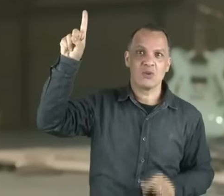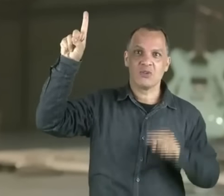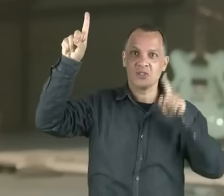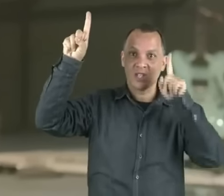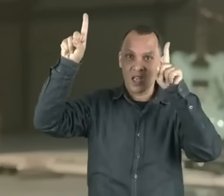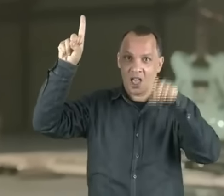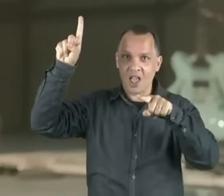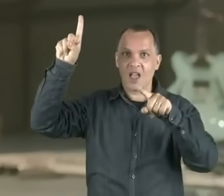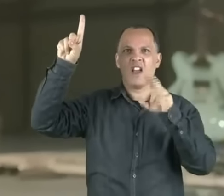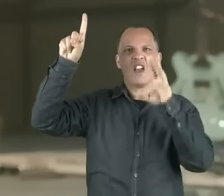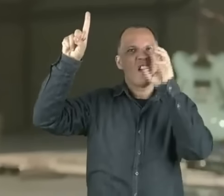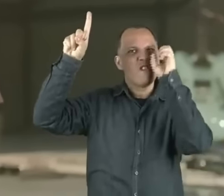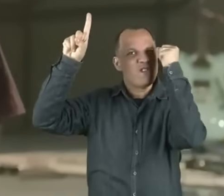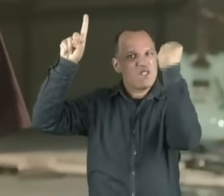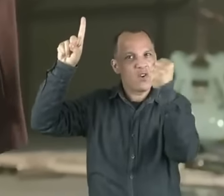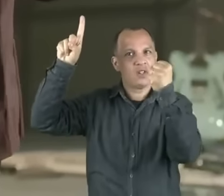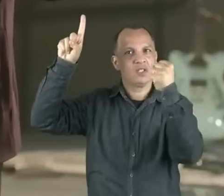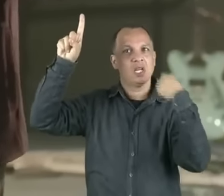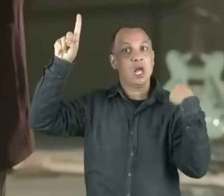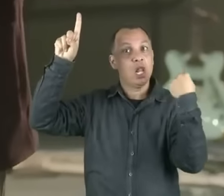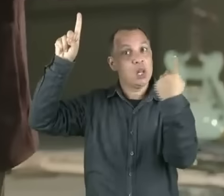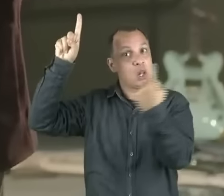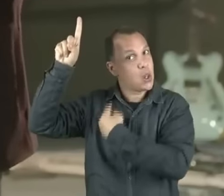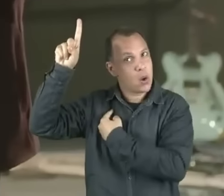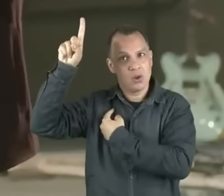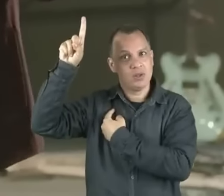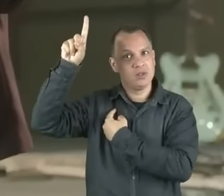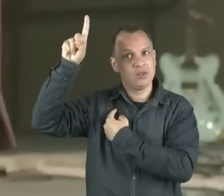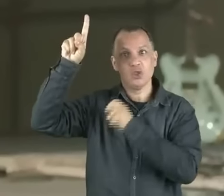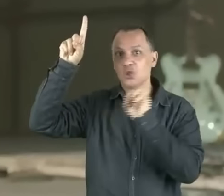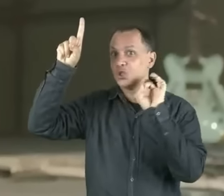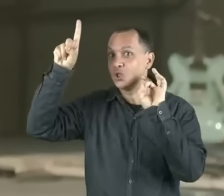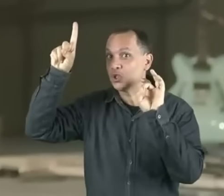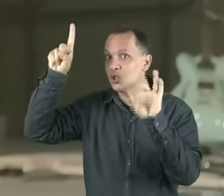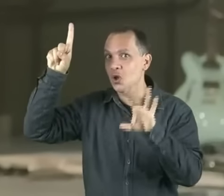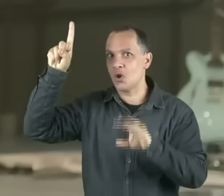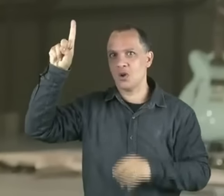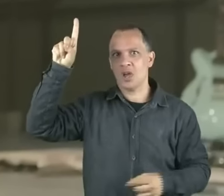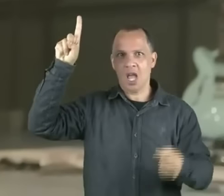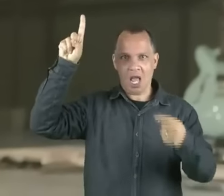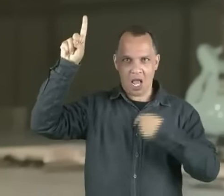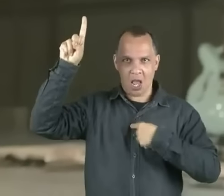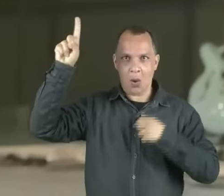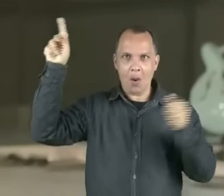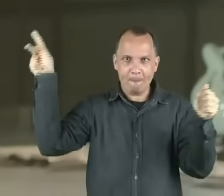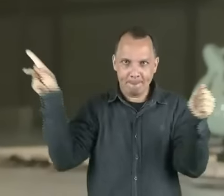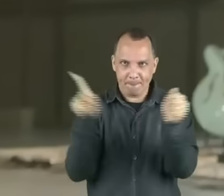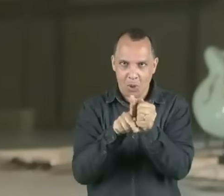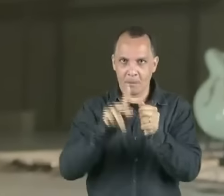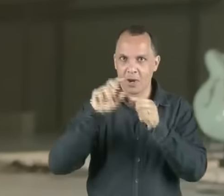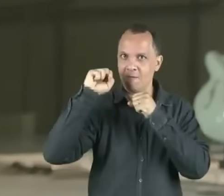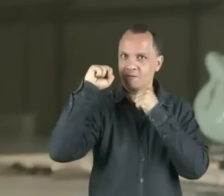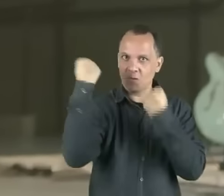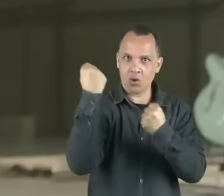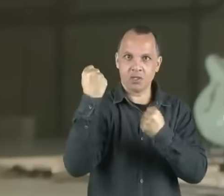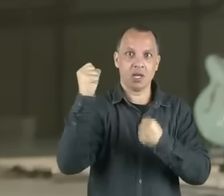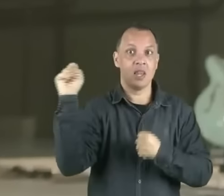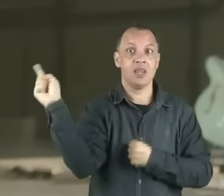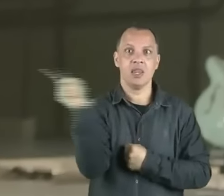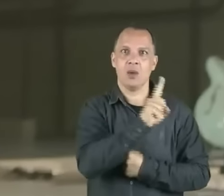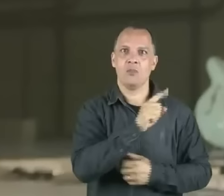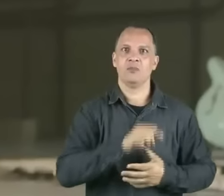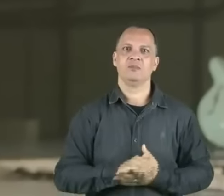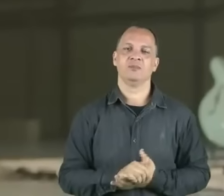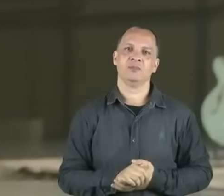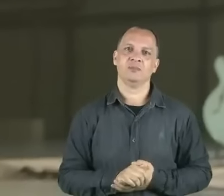Deus que segurando é a força de Deus em você não é você nós somos fracos nós somos